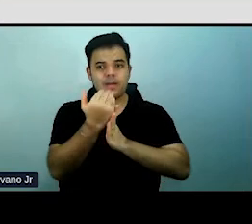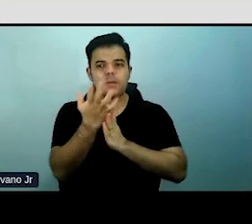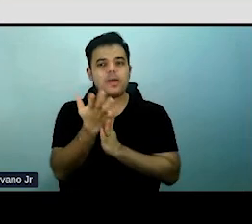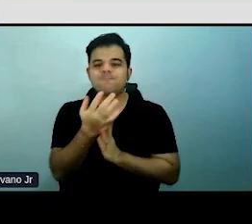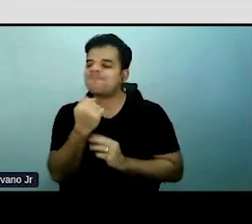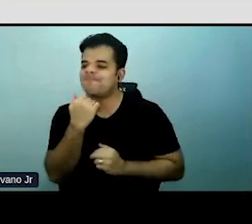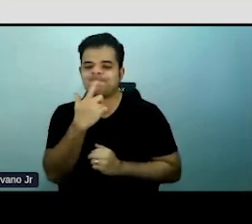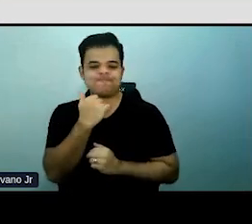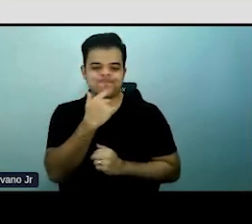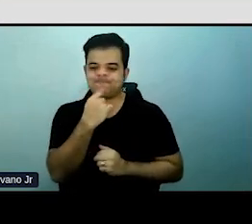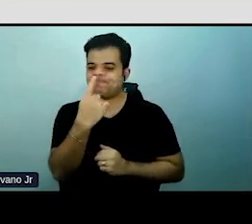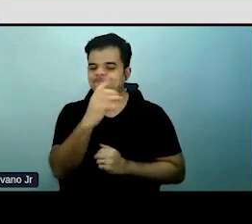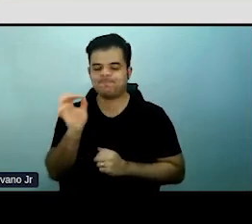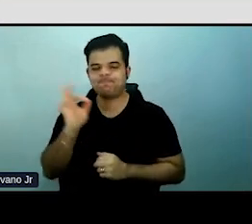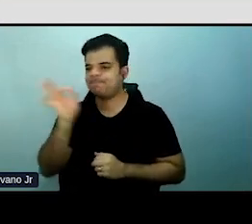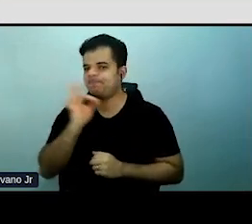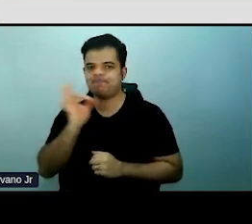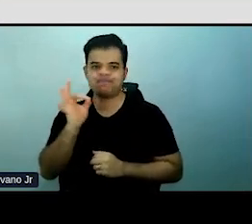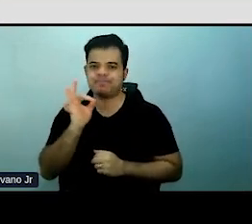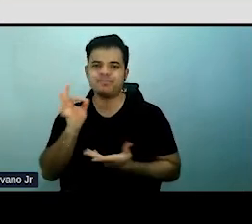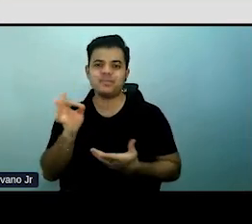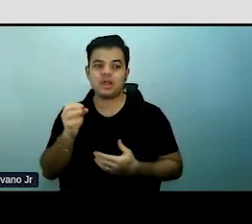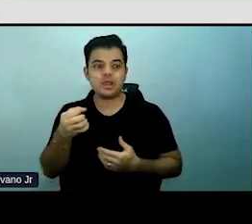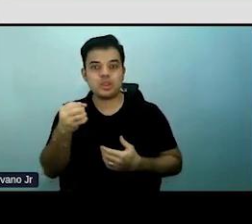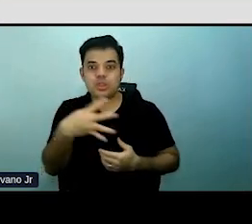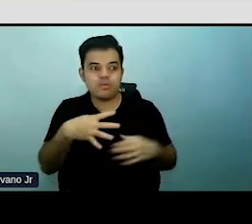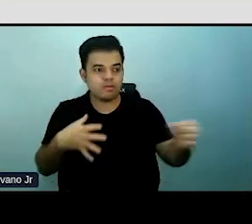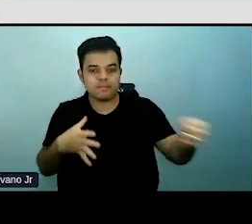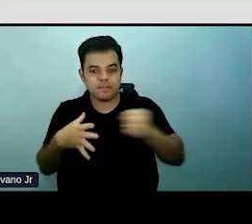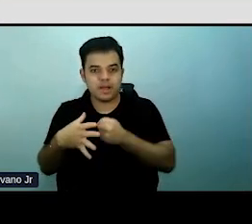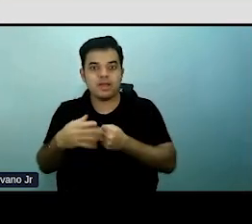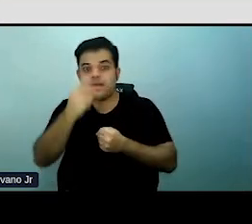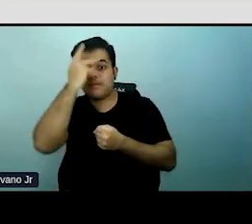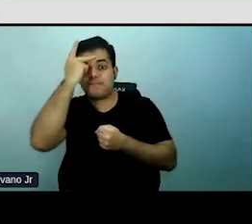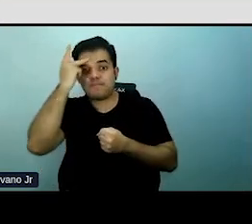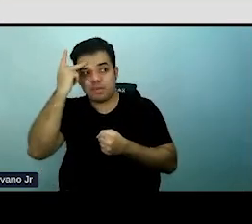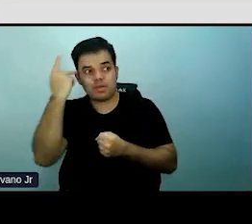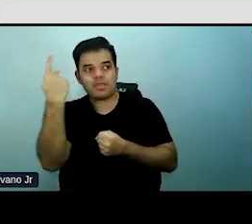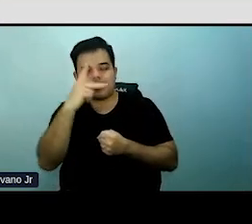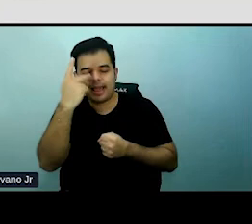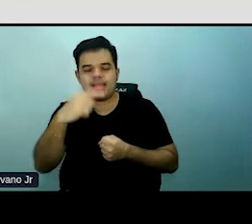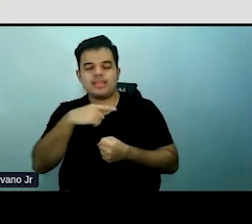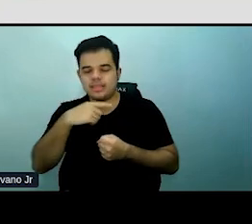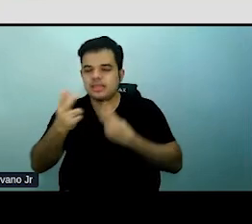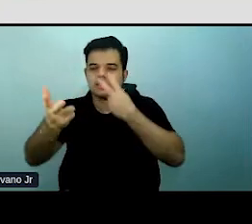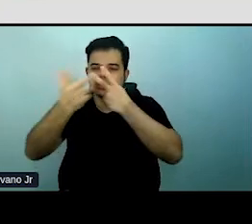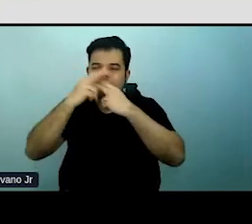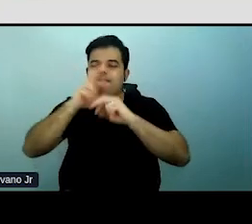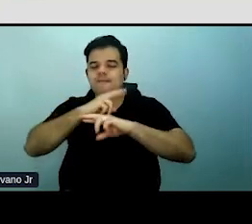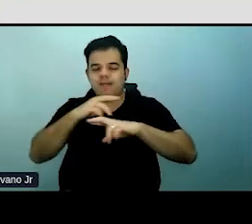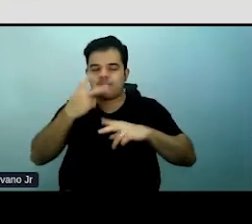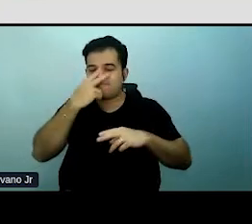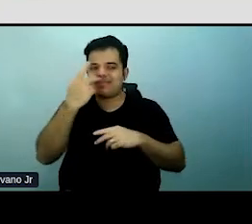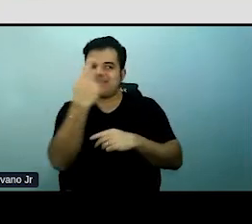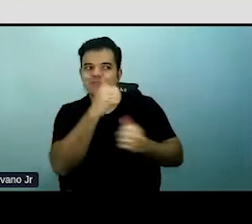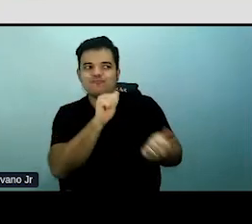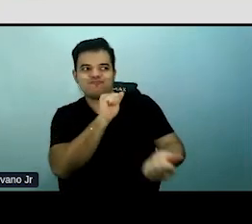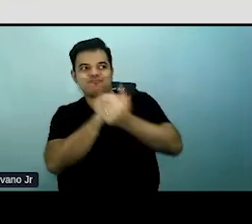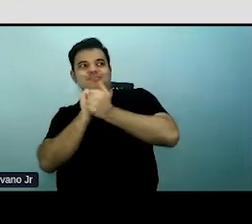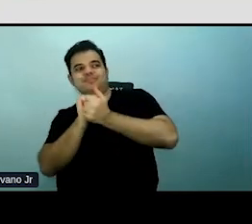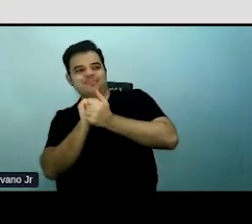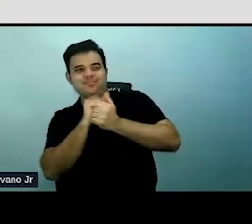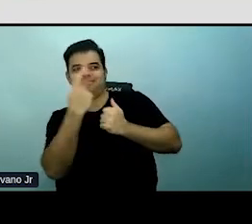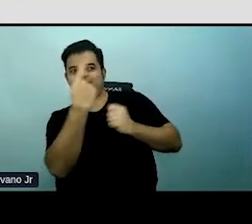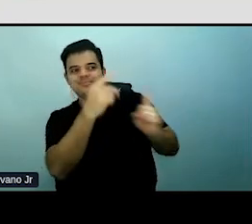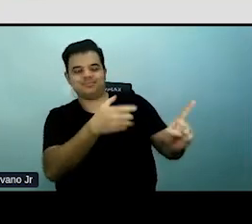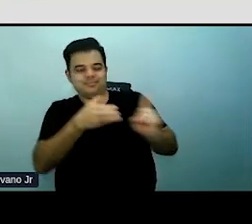que é uma empresa 100% segura, porque cada nova contratação as pessoas vêm com as suas bagagens também, né? Então, esse tipo de ação